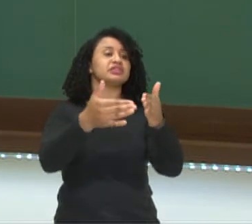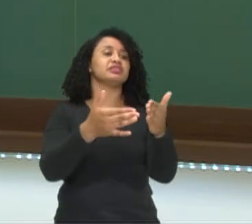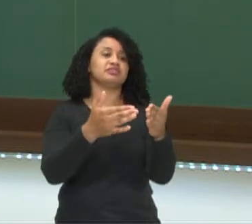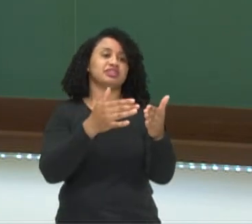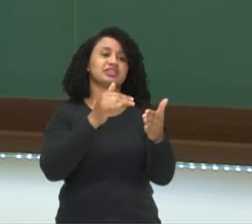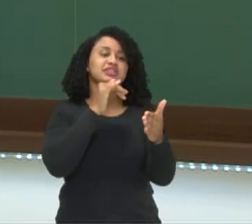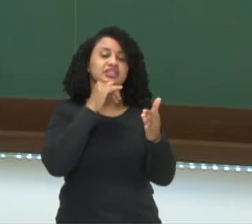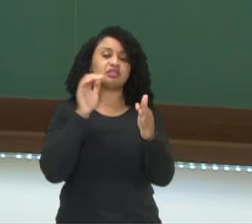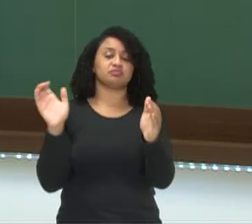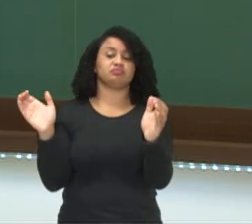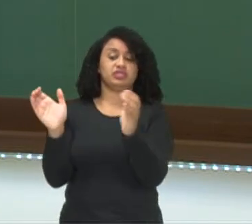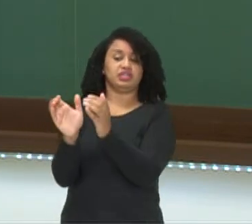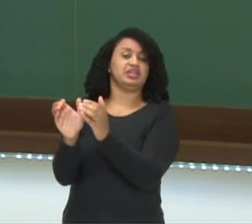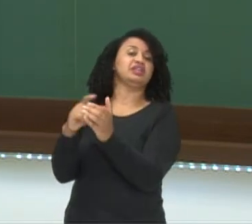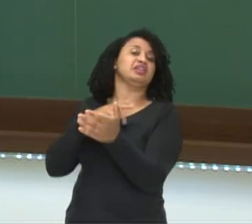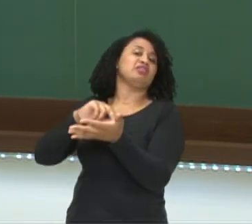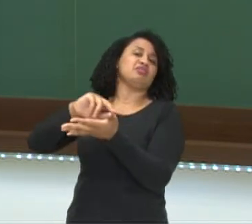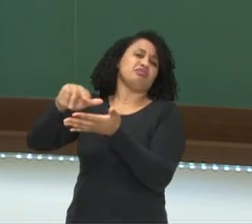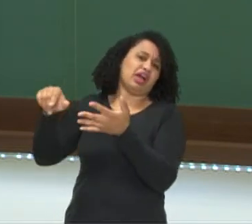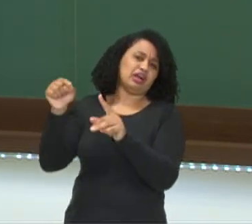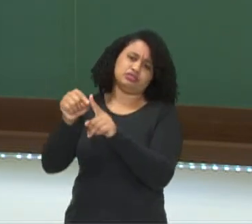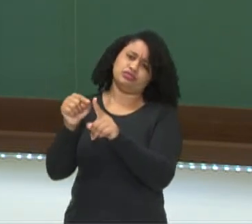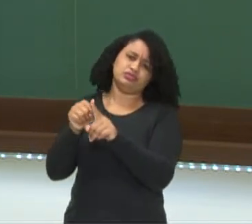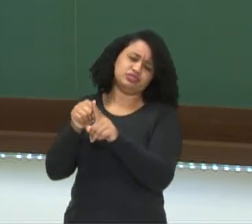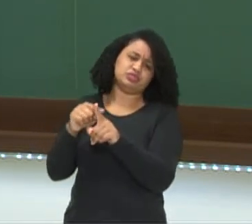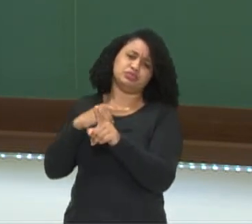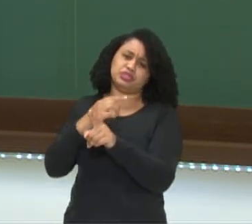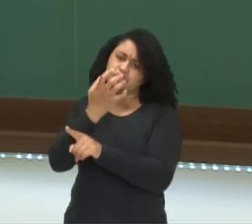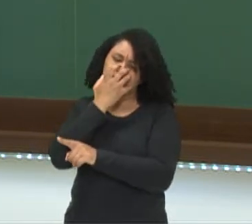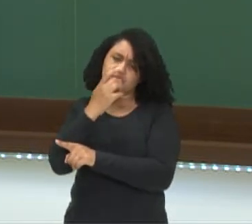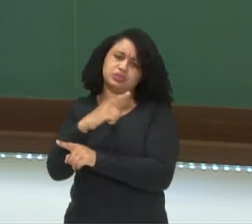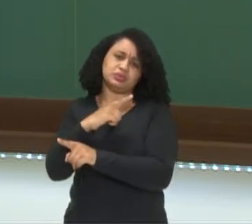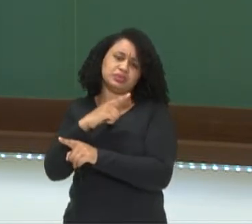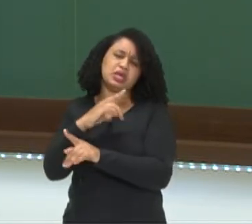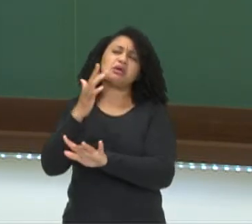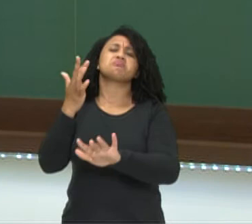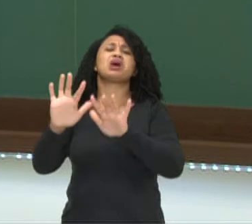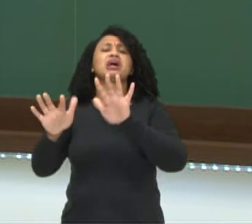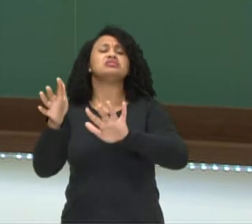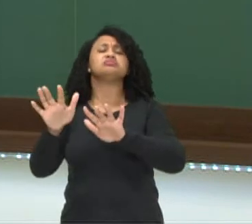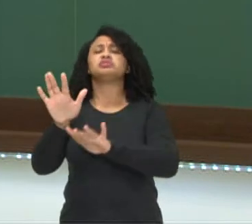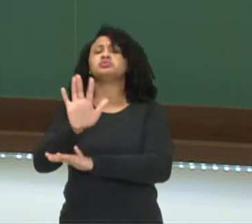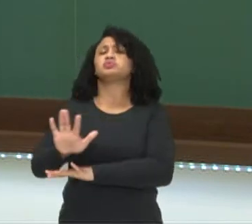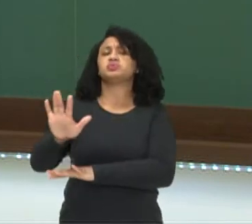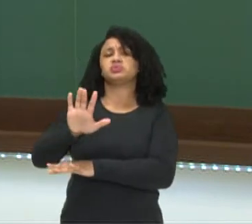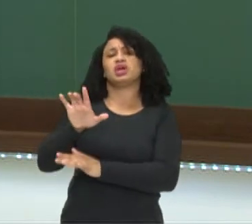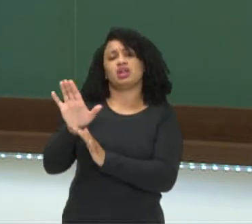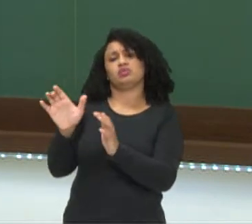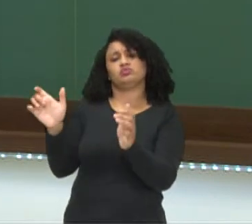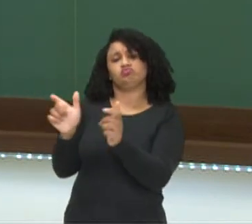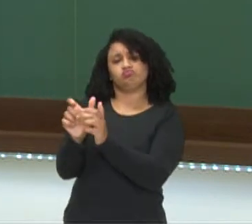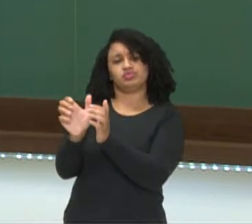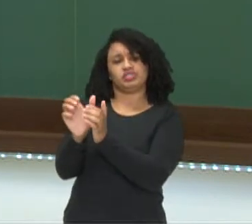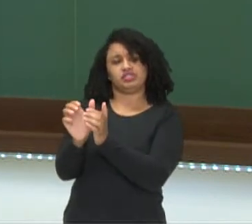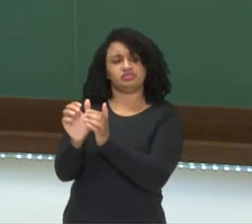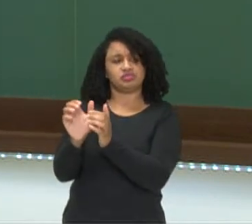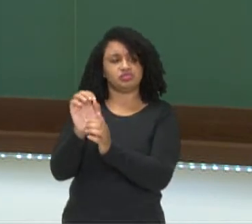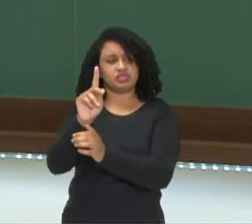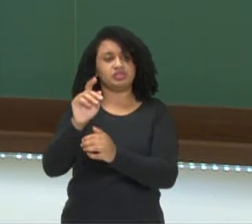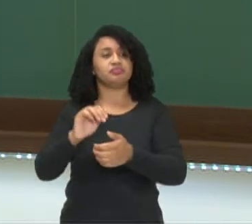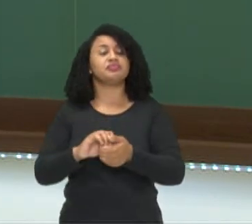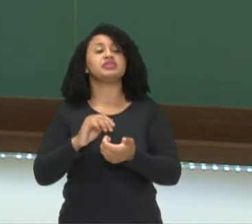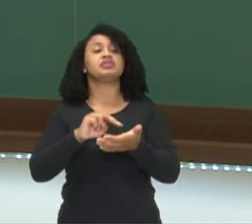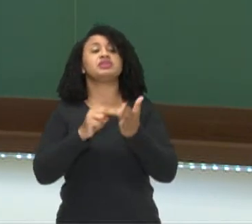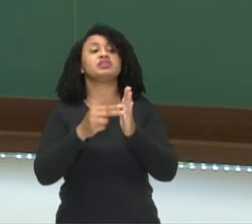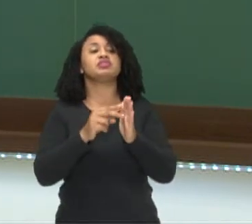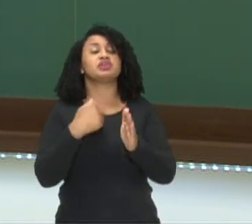das raças pequenas, nós temos vários tipos de raças. Então, é meio que uma média geral, assim, para a gente entender, tá bom? Então, o que